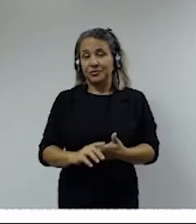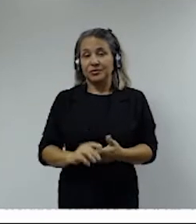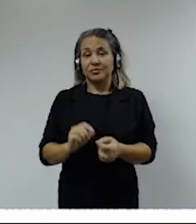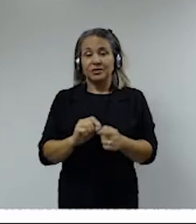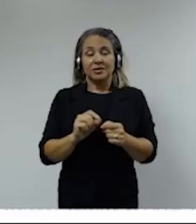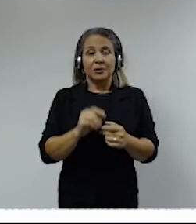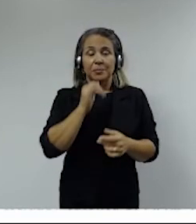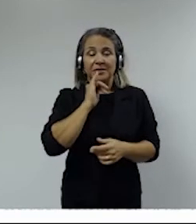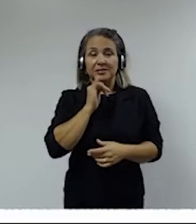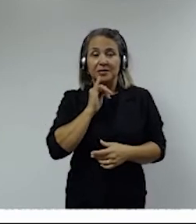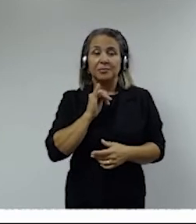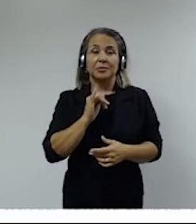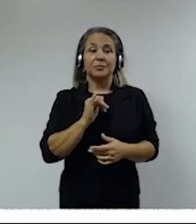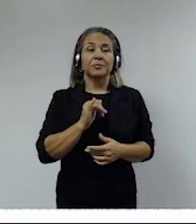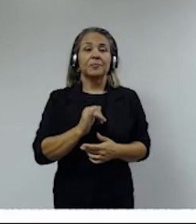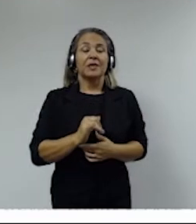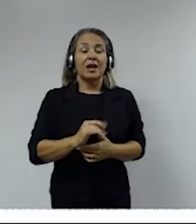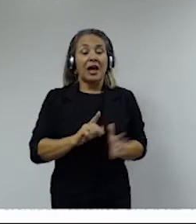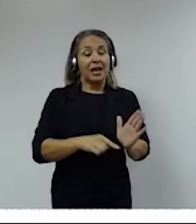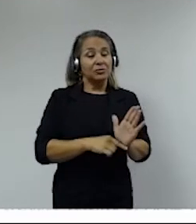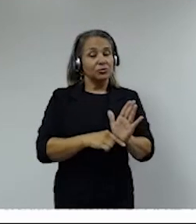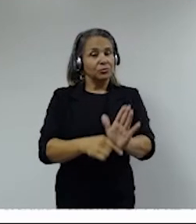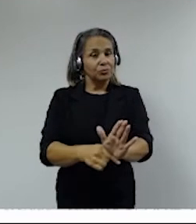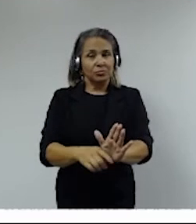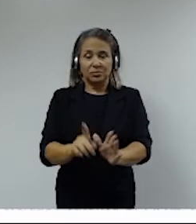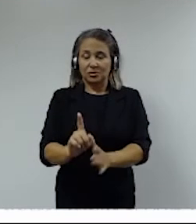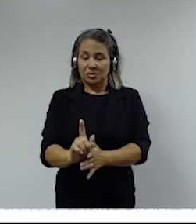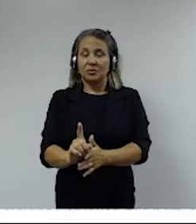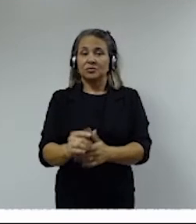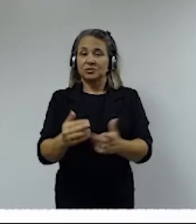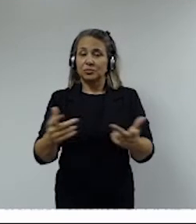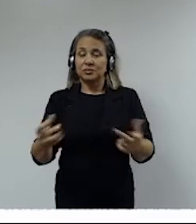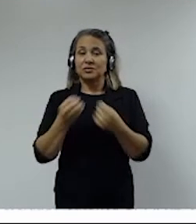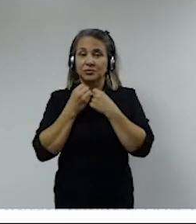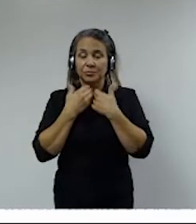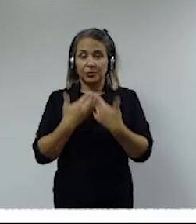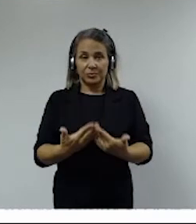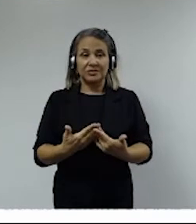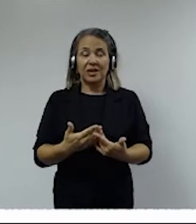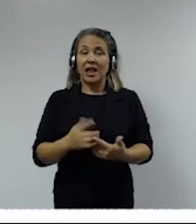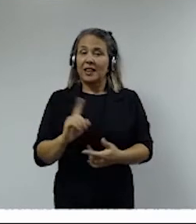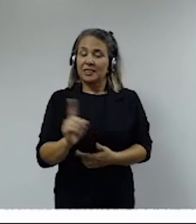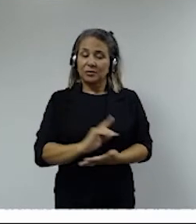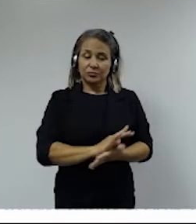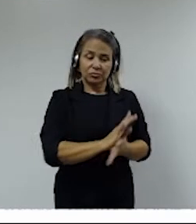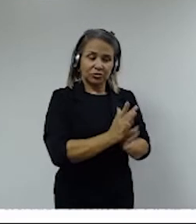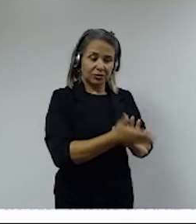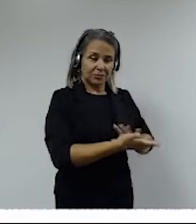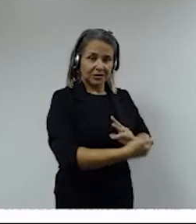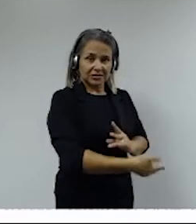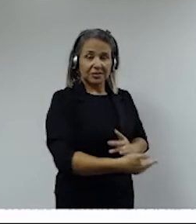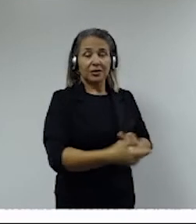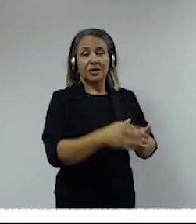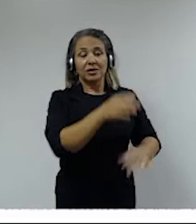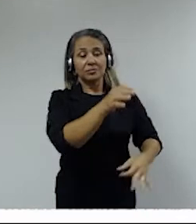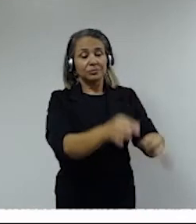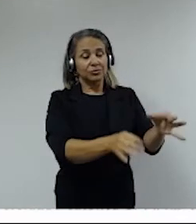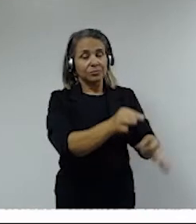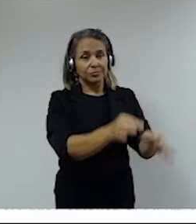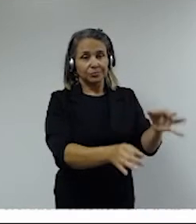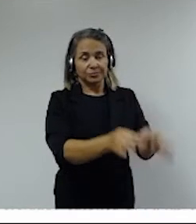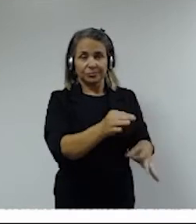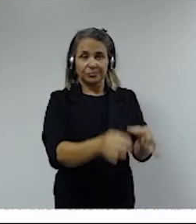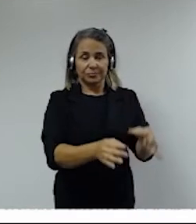exemplo, beneficência e não maleficência, que são princípios bioéticos, a não discriminação, a questão da justiça,